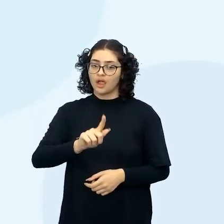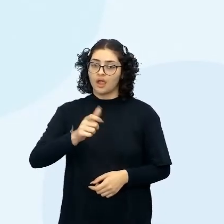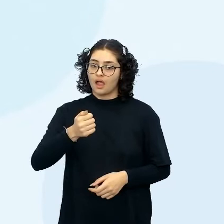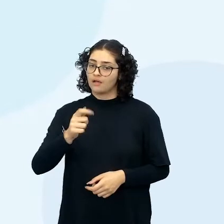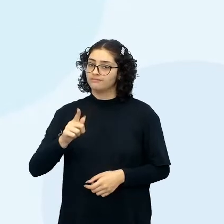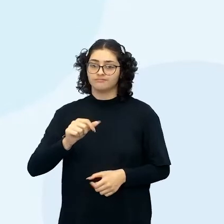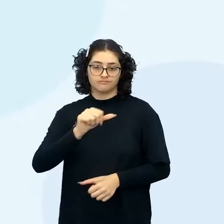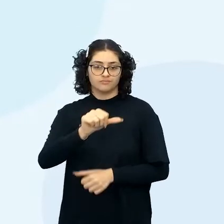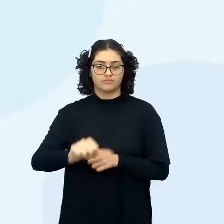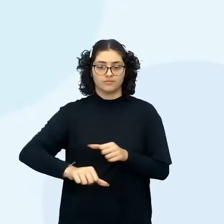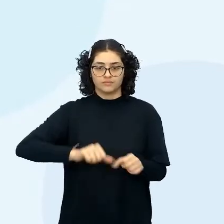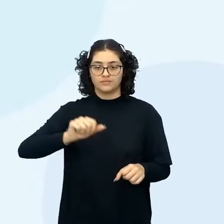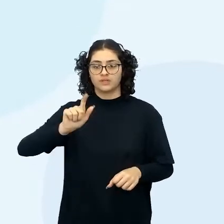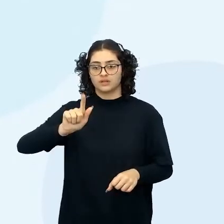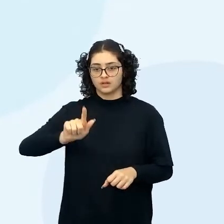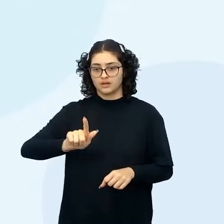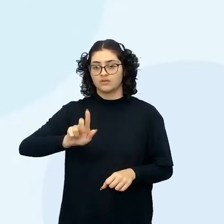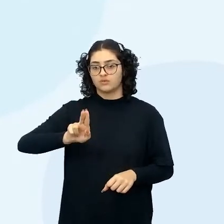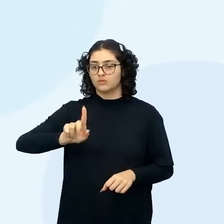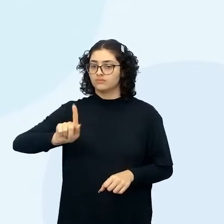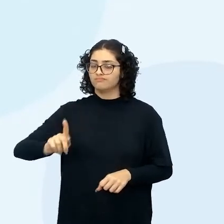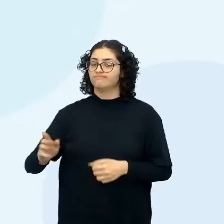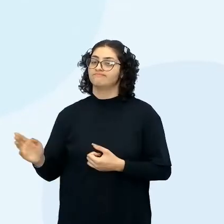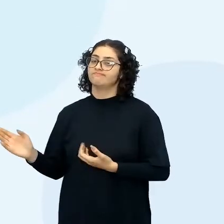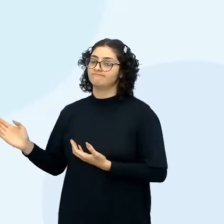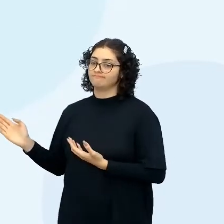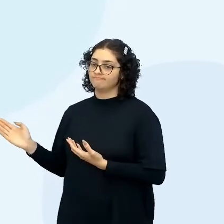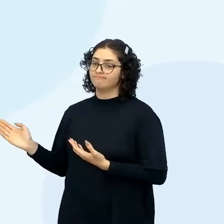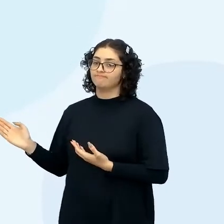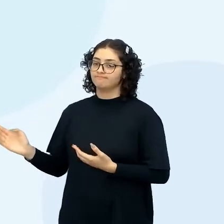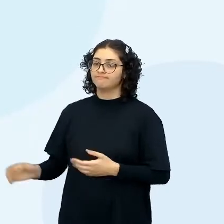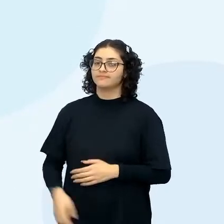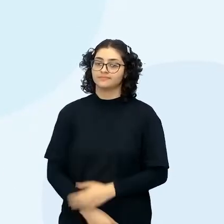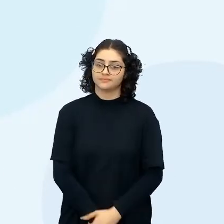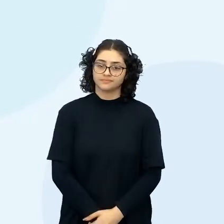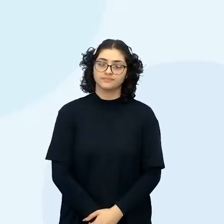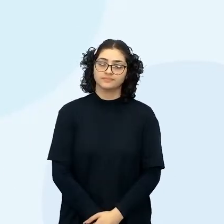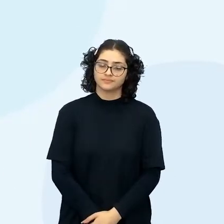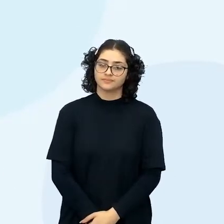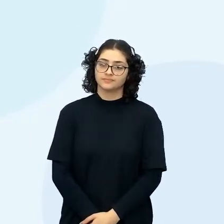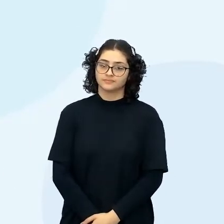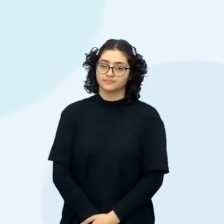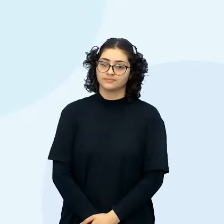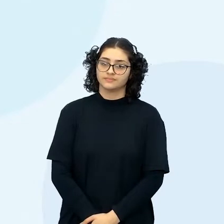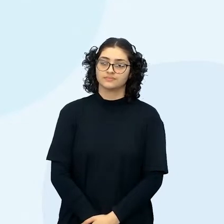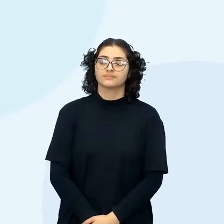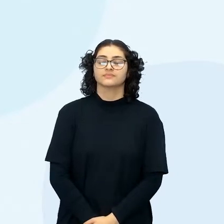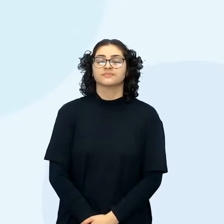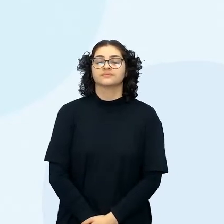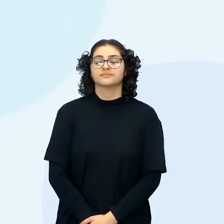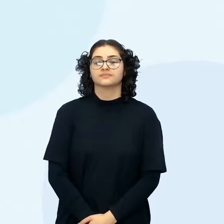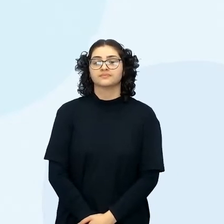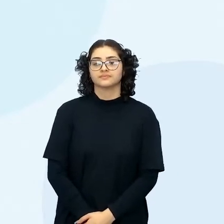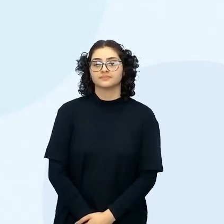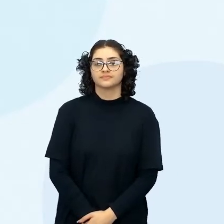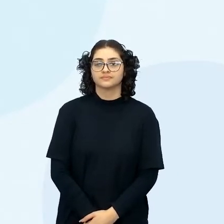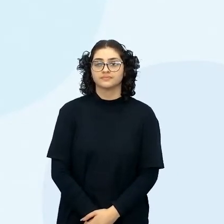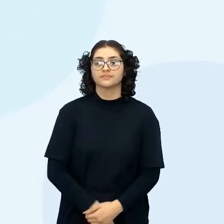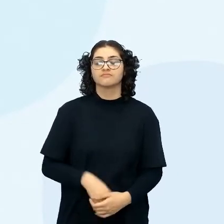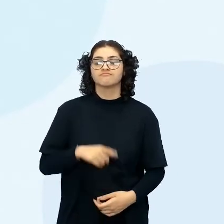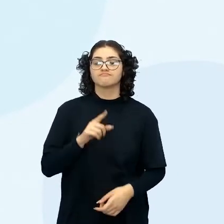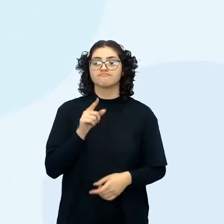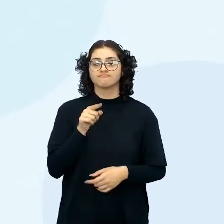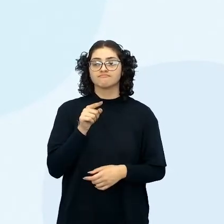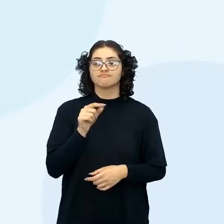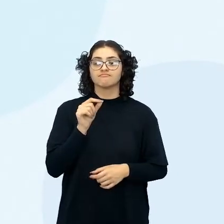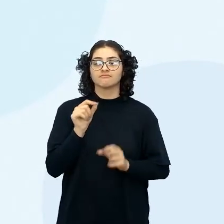eu vou ter um outro tipo de RNA, que é o GUG. E isso vai me resultar